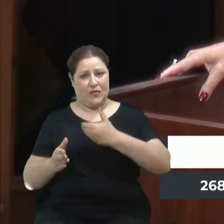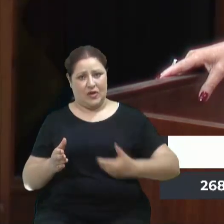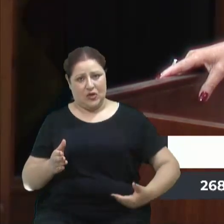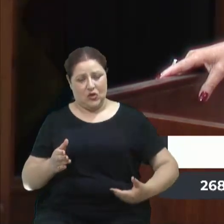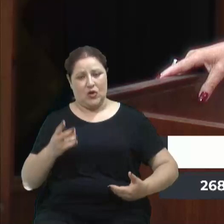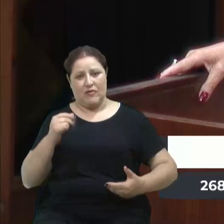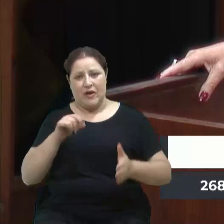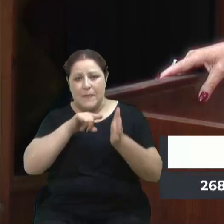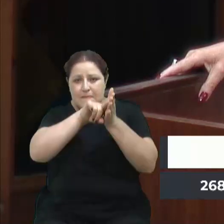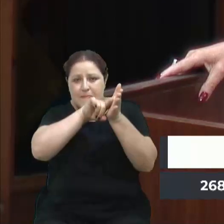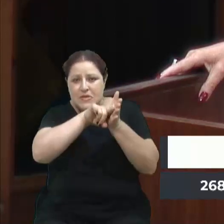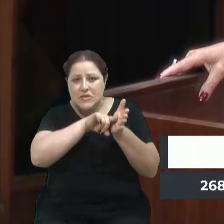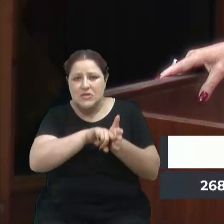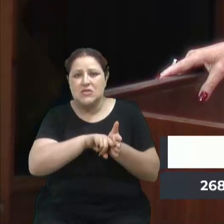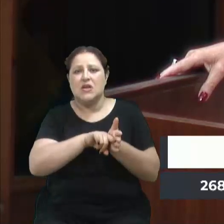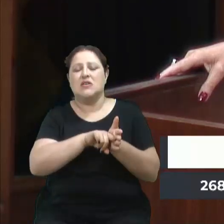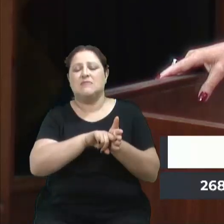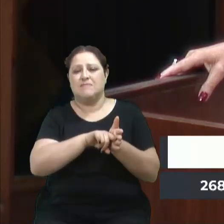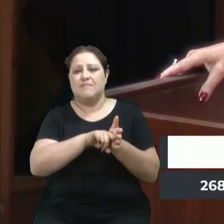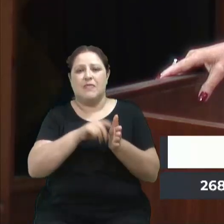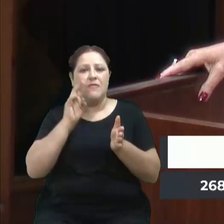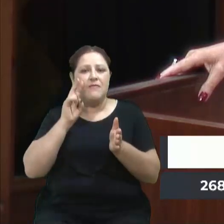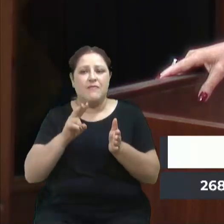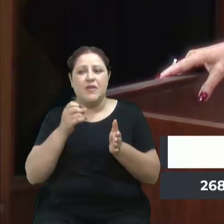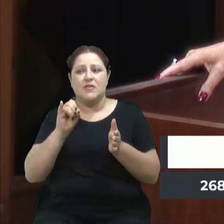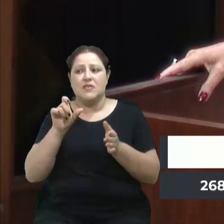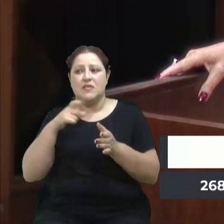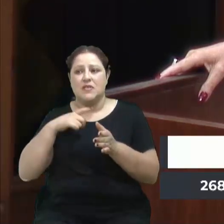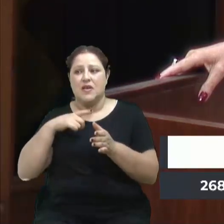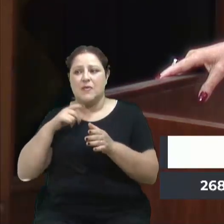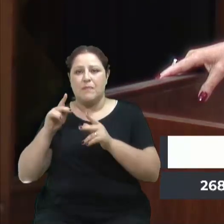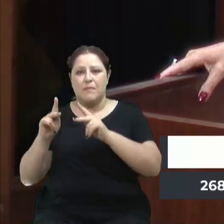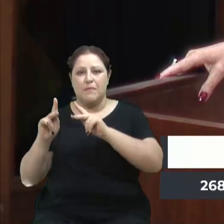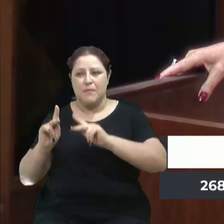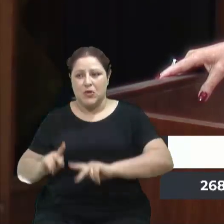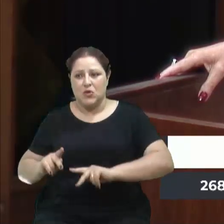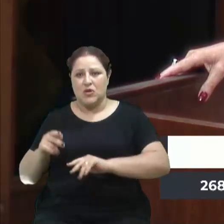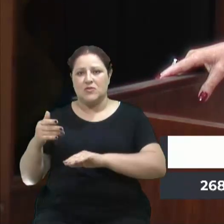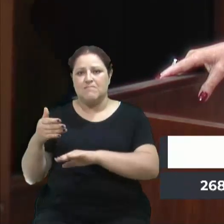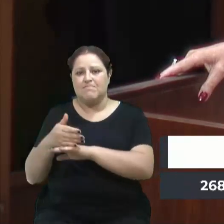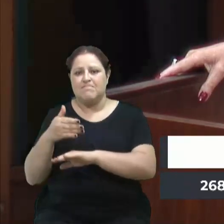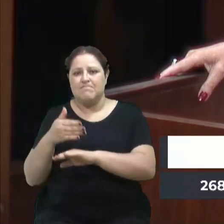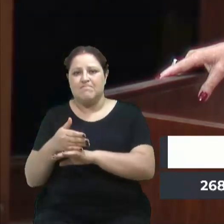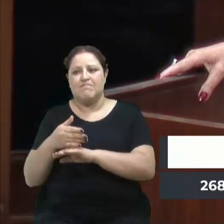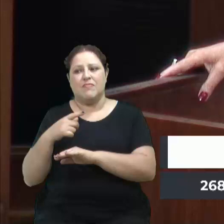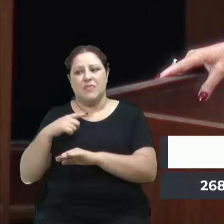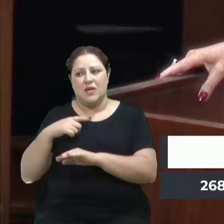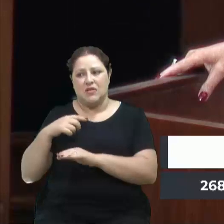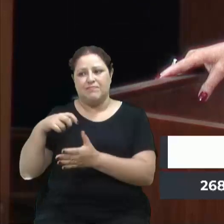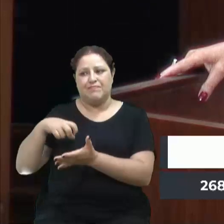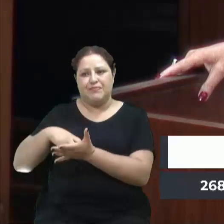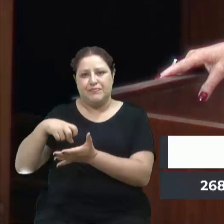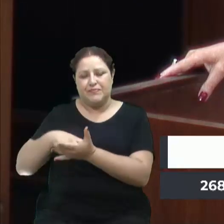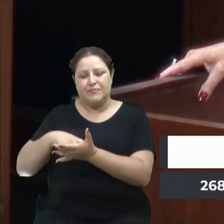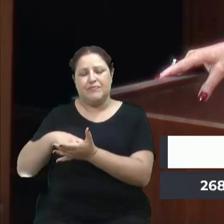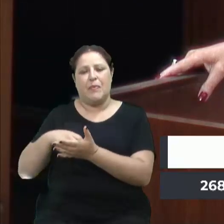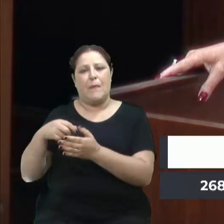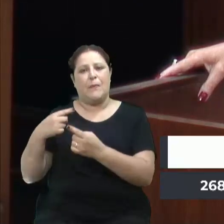se tem realmente envolvidos e que serão responsabilizados por esse envolvimento nesse